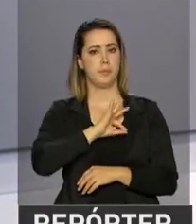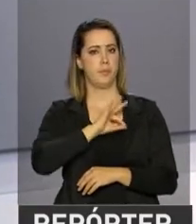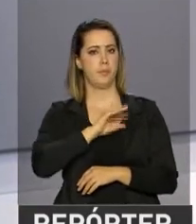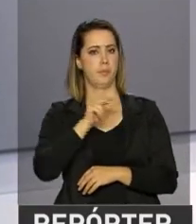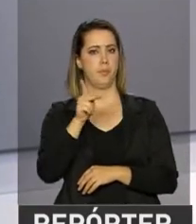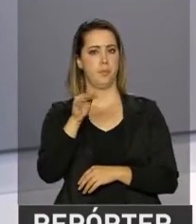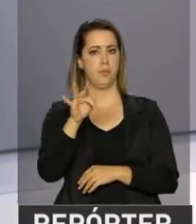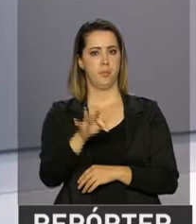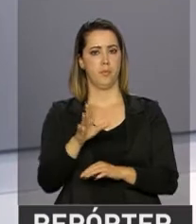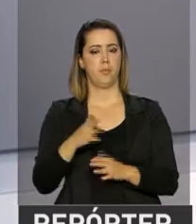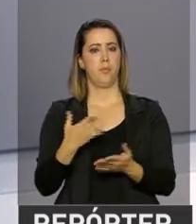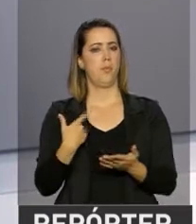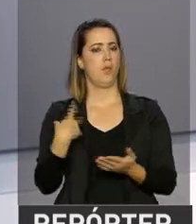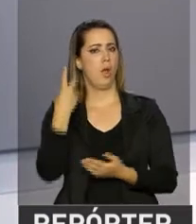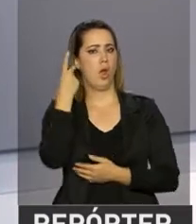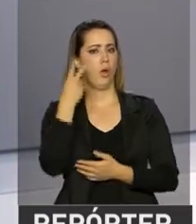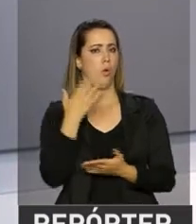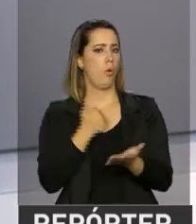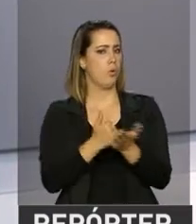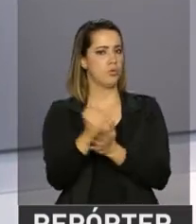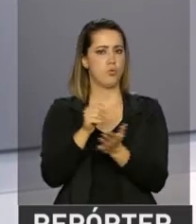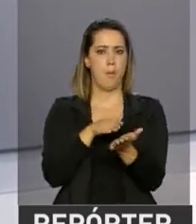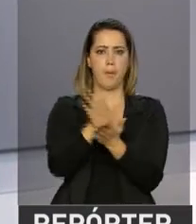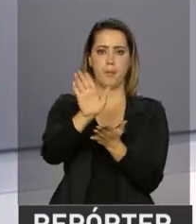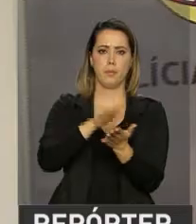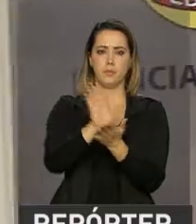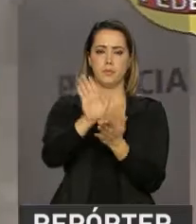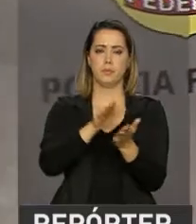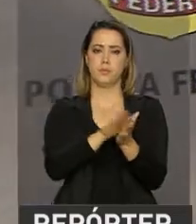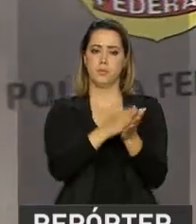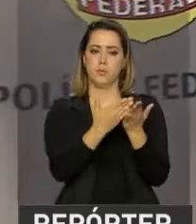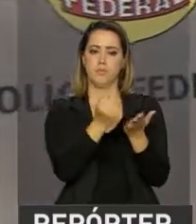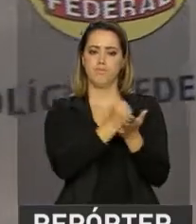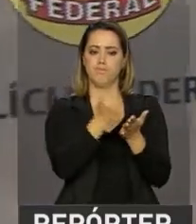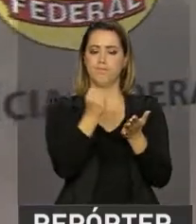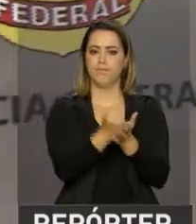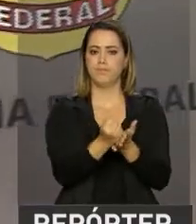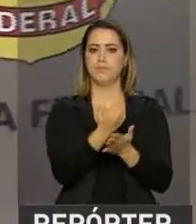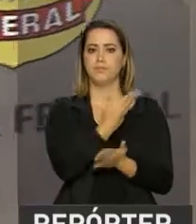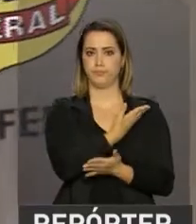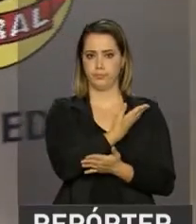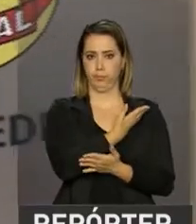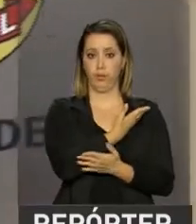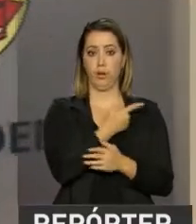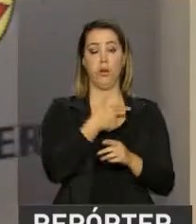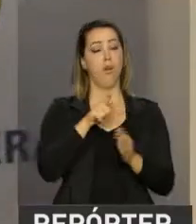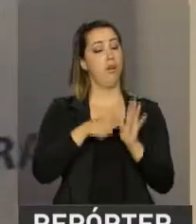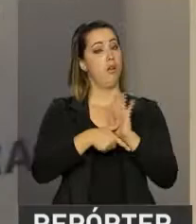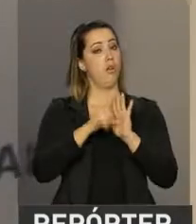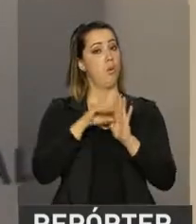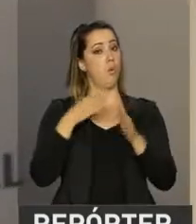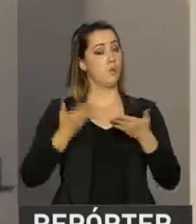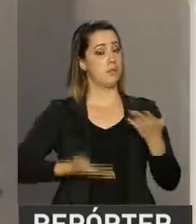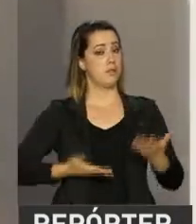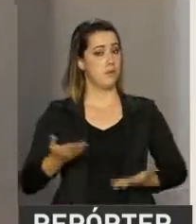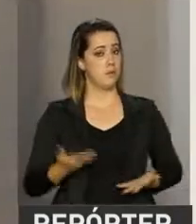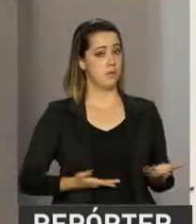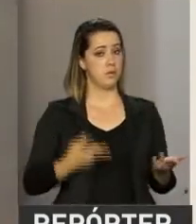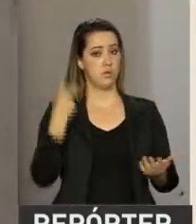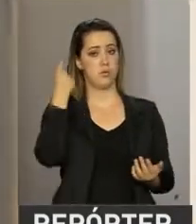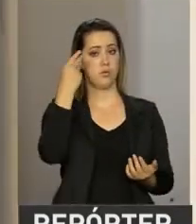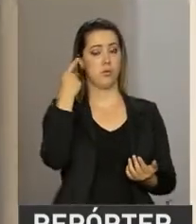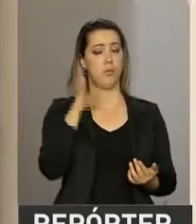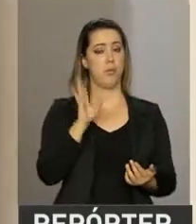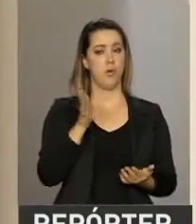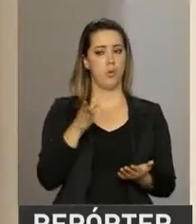normalizar a emissão de passaportes no país o serviço de emissão de passaportes será normalizado assim